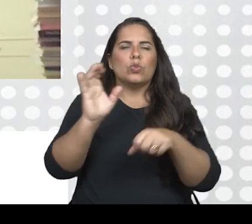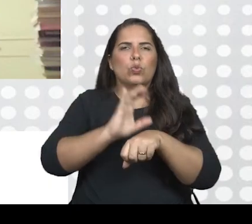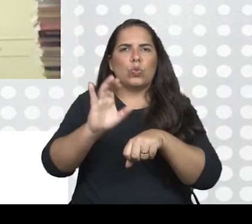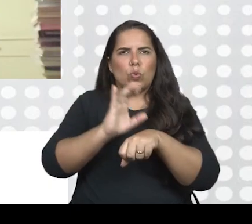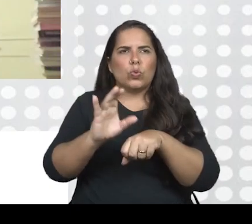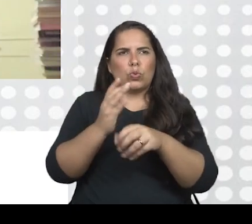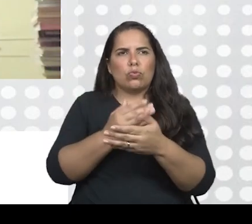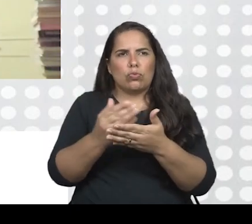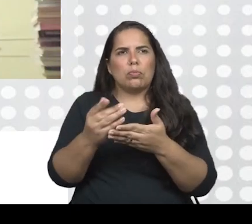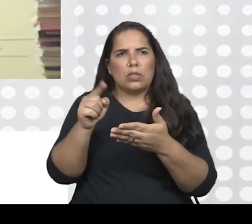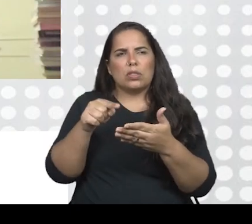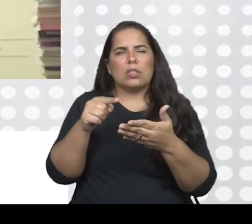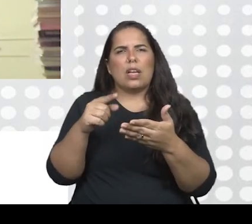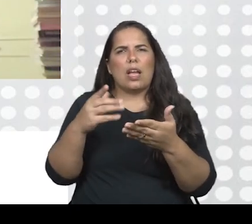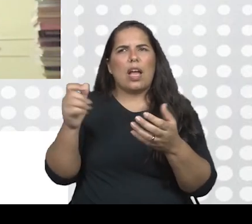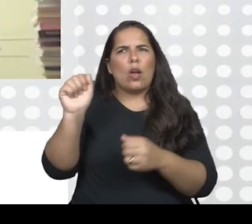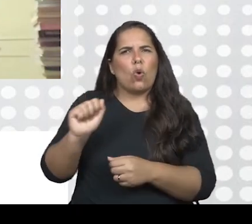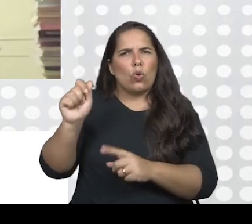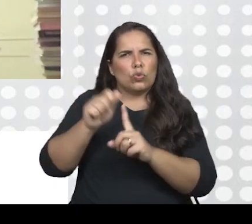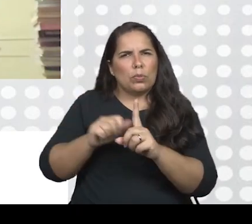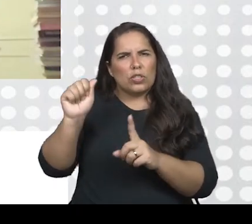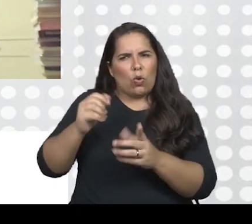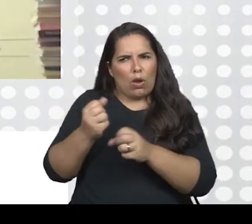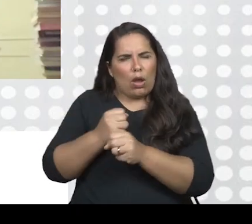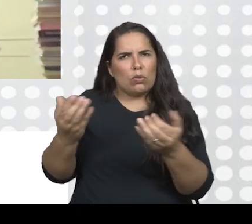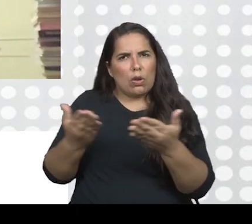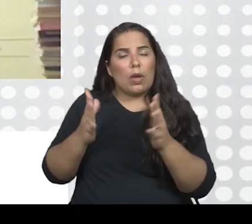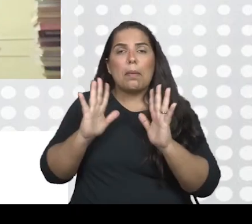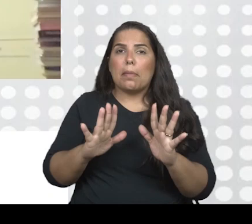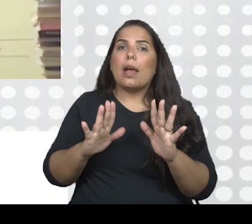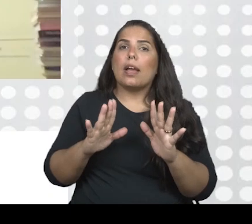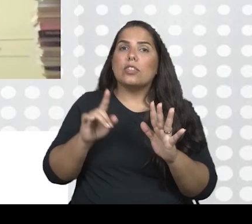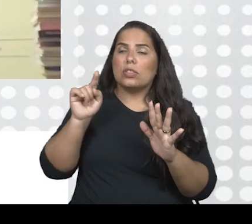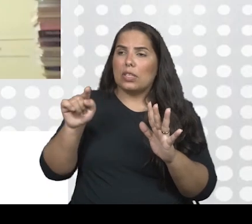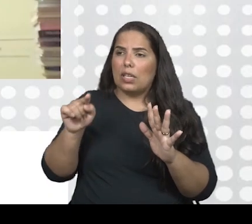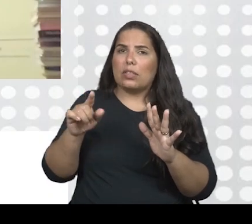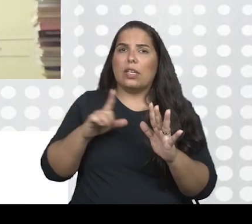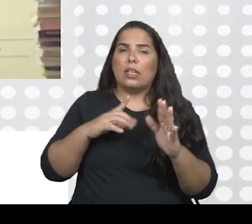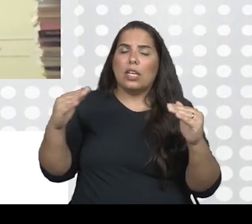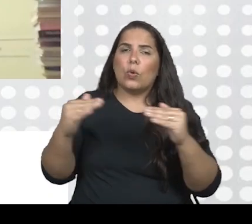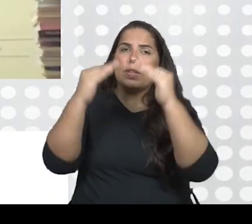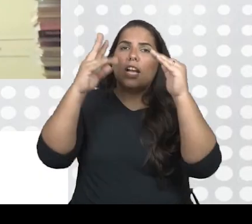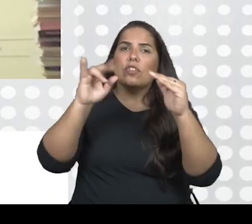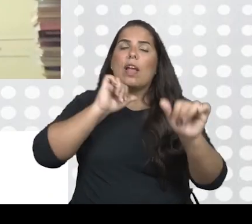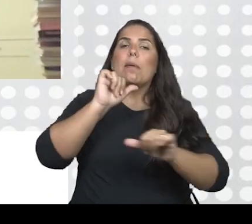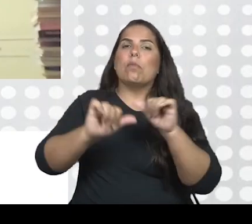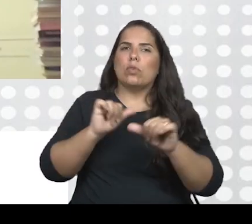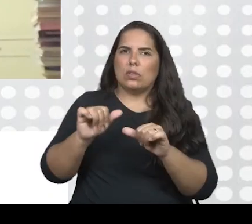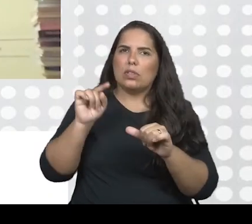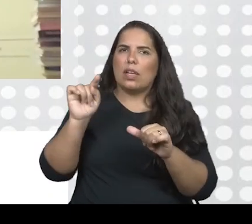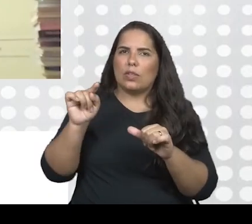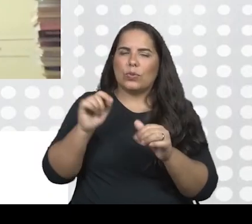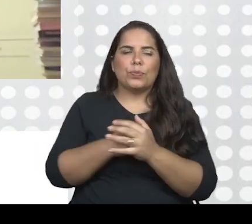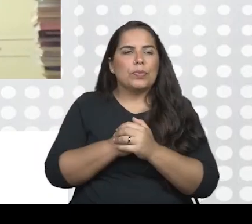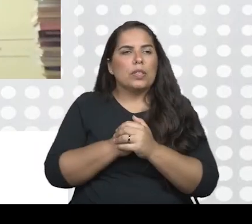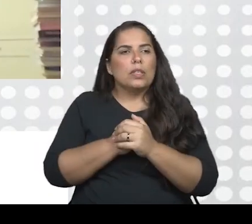cursos deve iniciar a partir de agosto desse ano, mas certamente o Parfor Equidade vai mudar esse